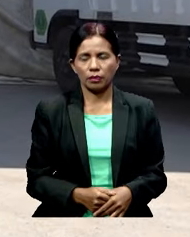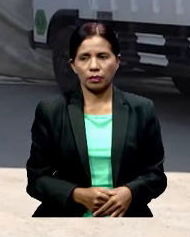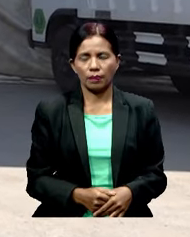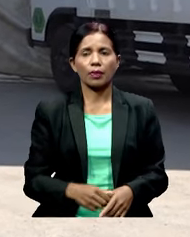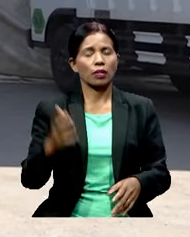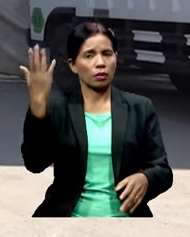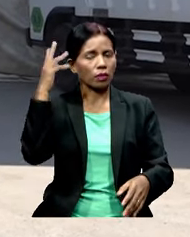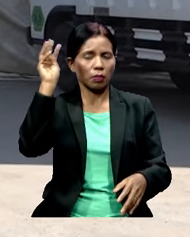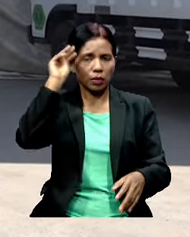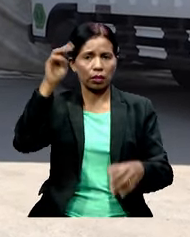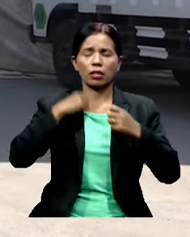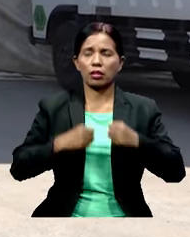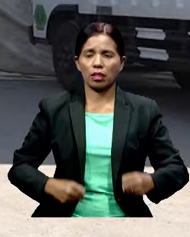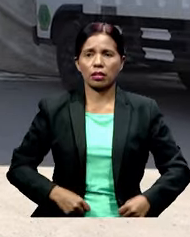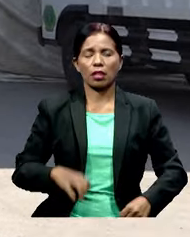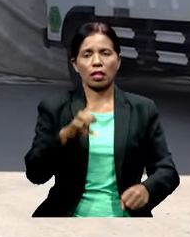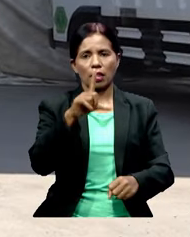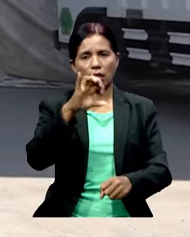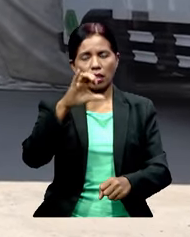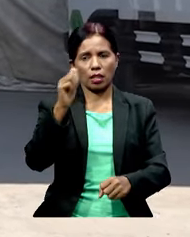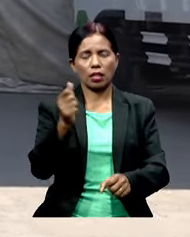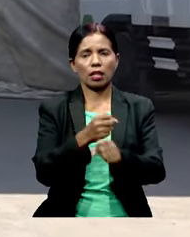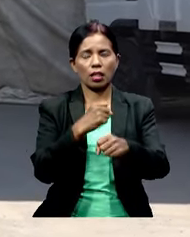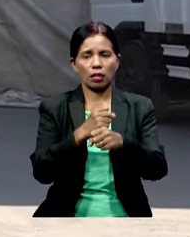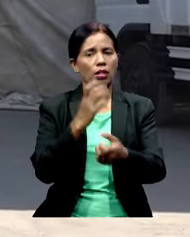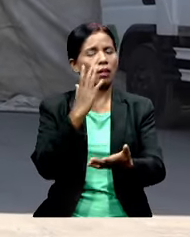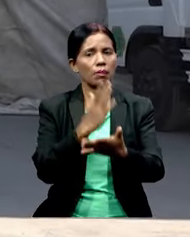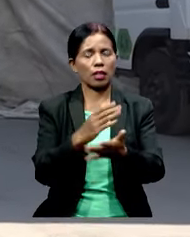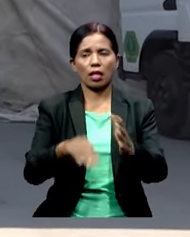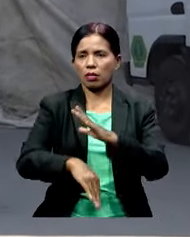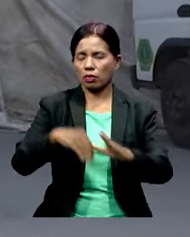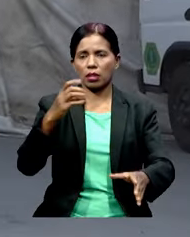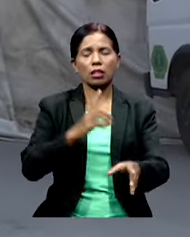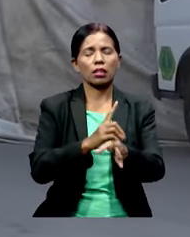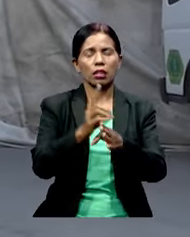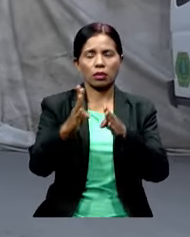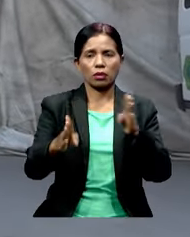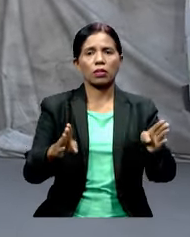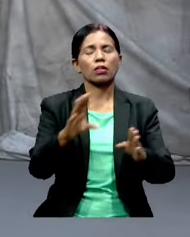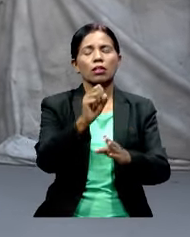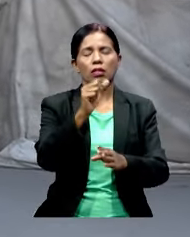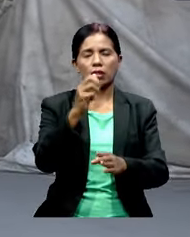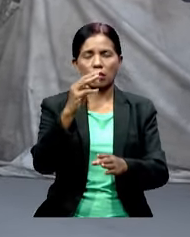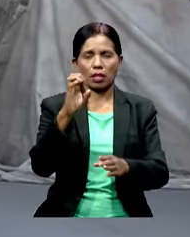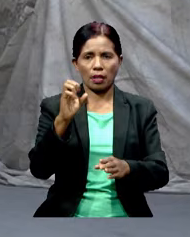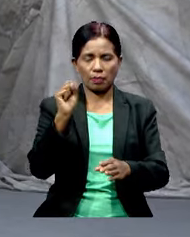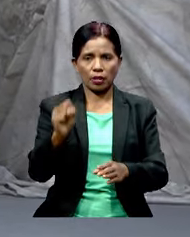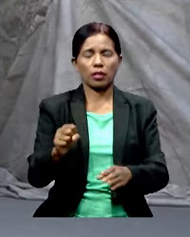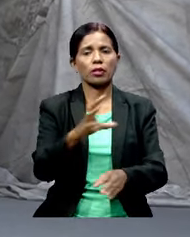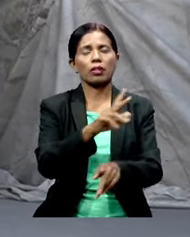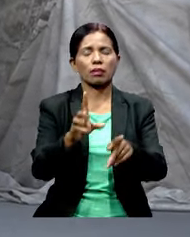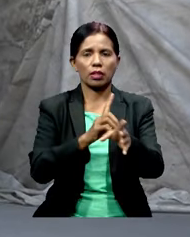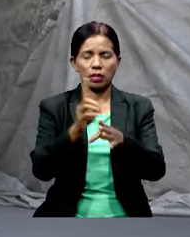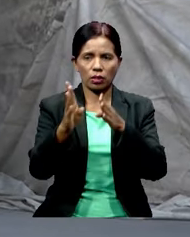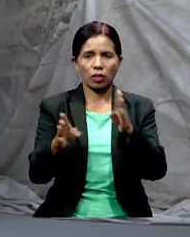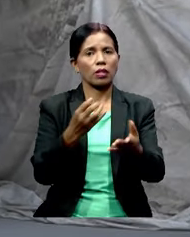Antes, ne ministra Saúde Elia dos Reis Amaral halou na exoneração ba diretor executivo Sames, o vogal na rua inclui diretora